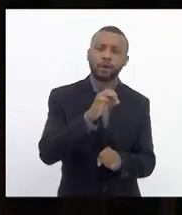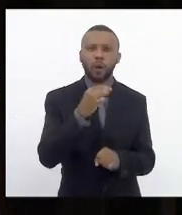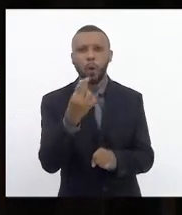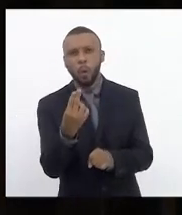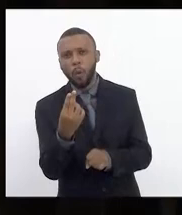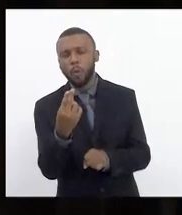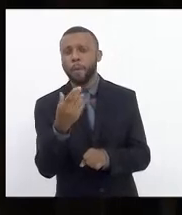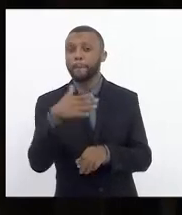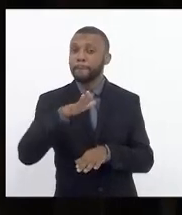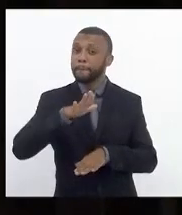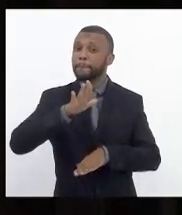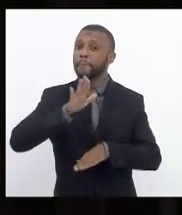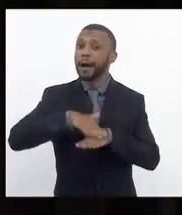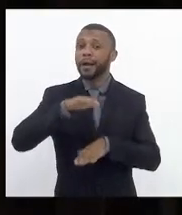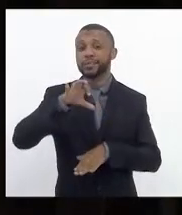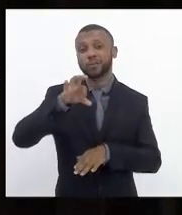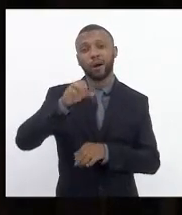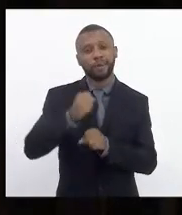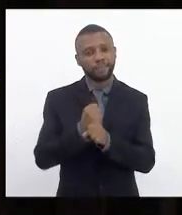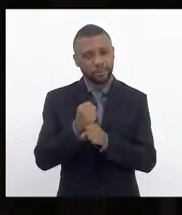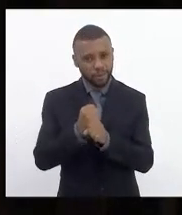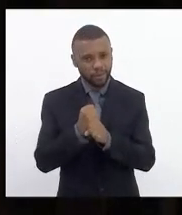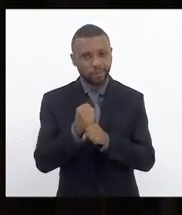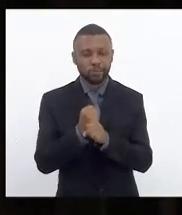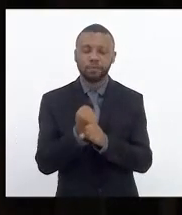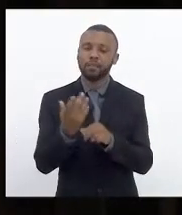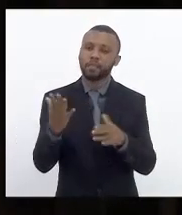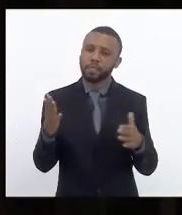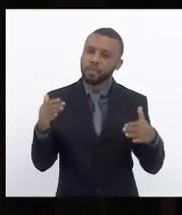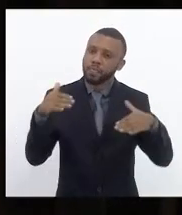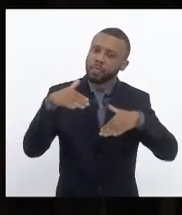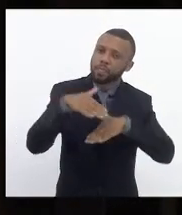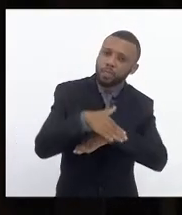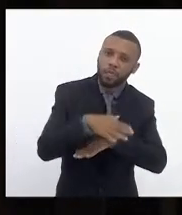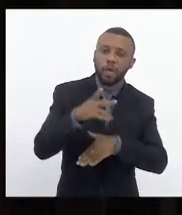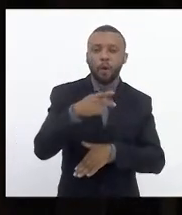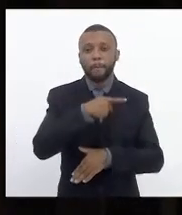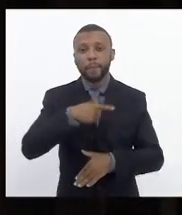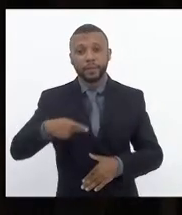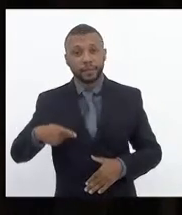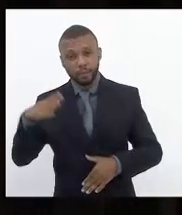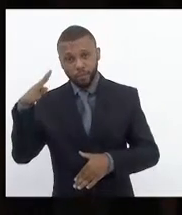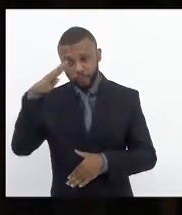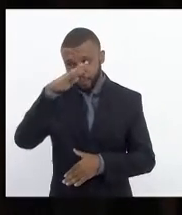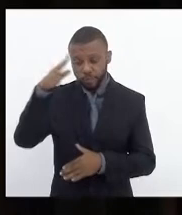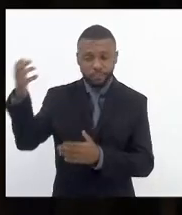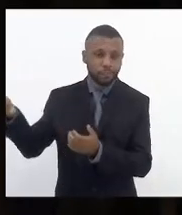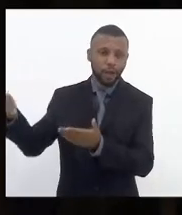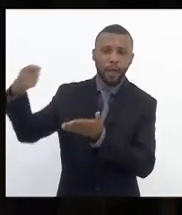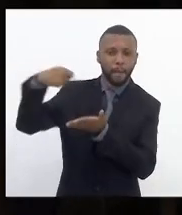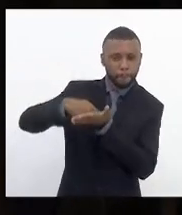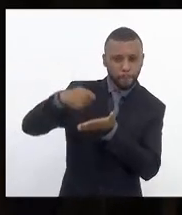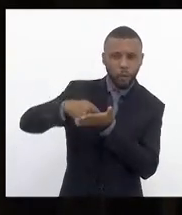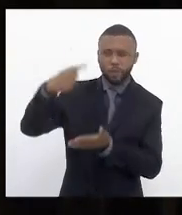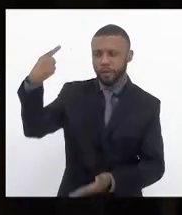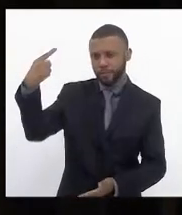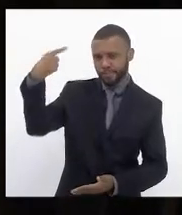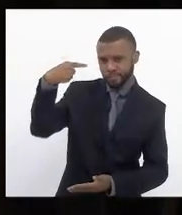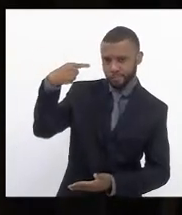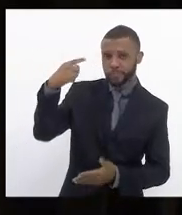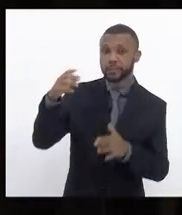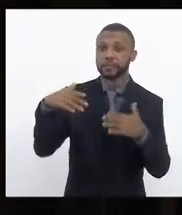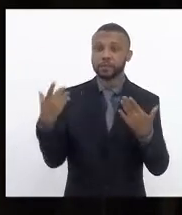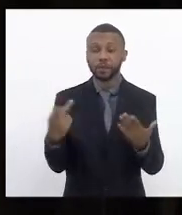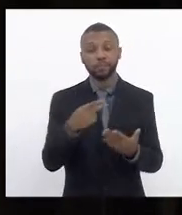mais de 9 anos submetidos aquilo que o Presidente da República vai em por Então o senhor